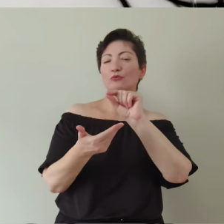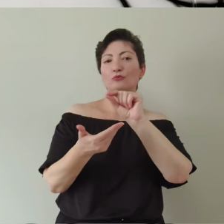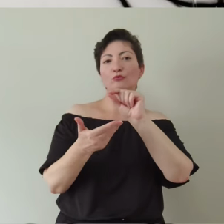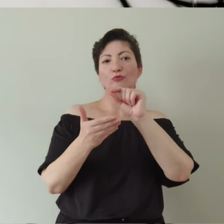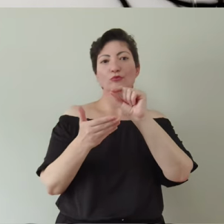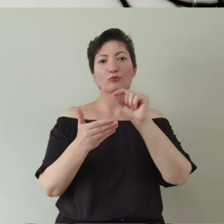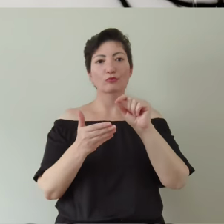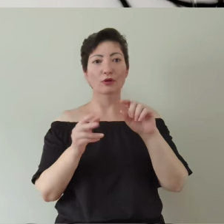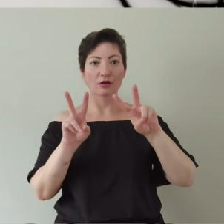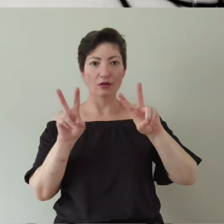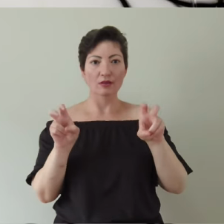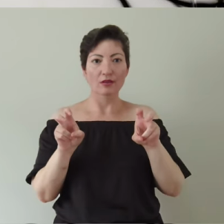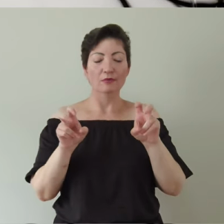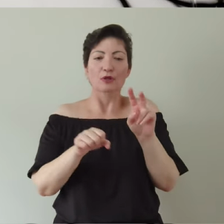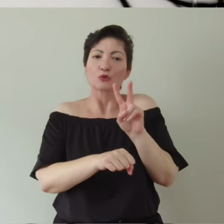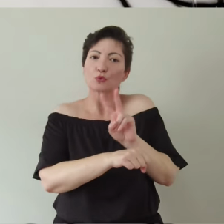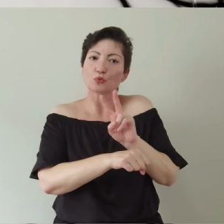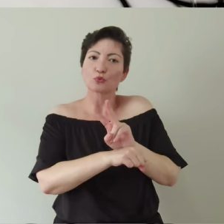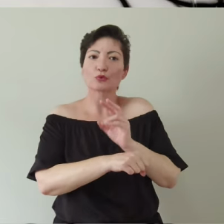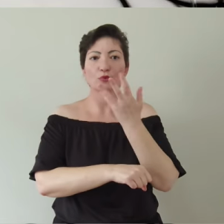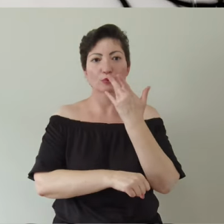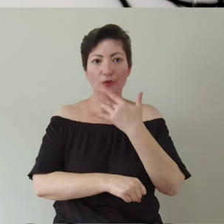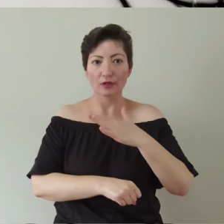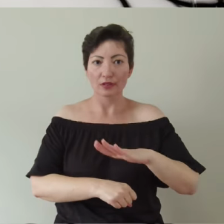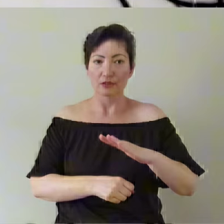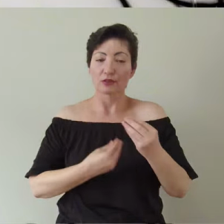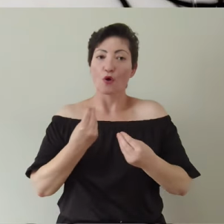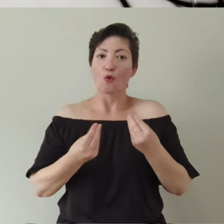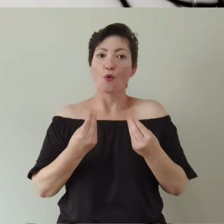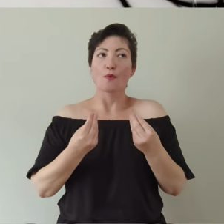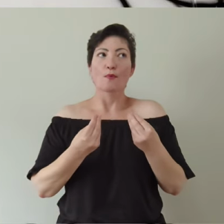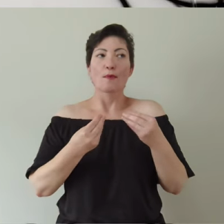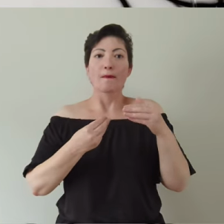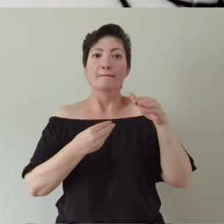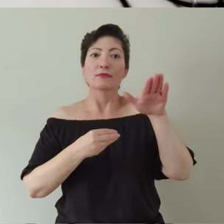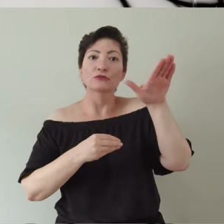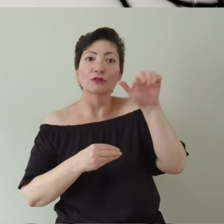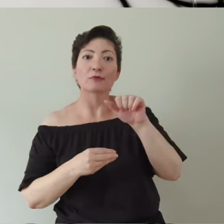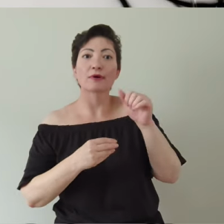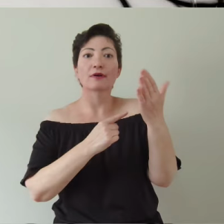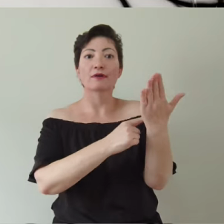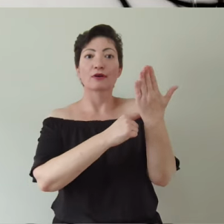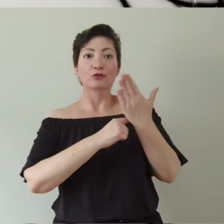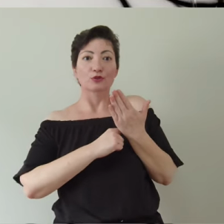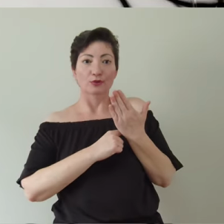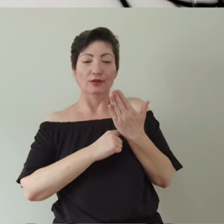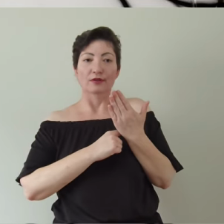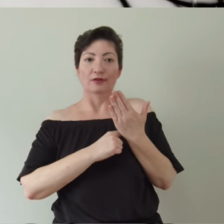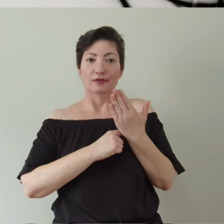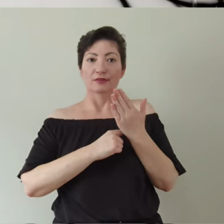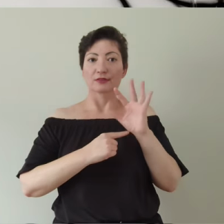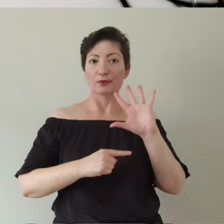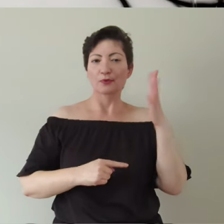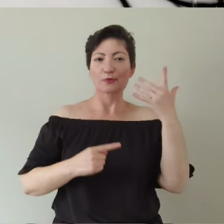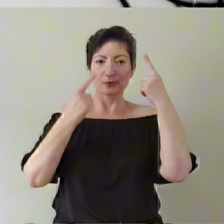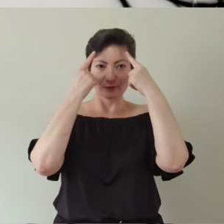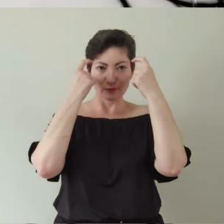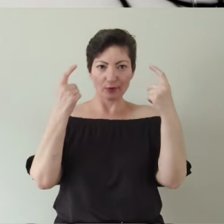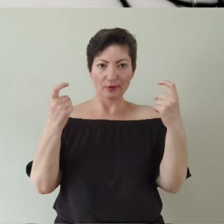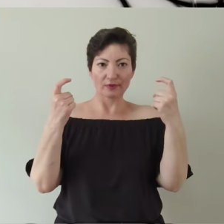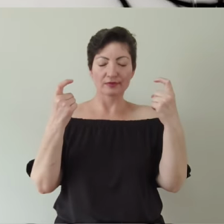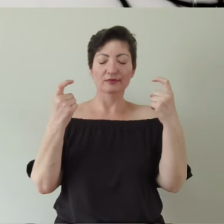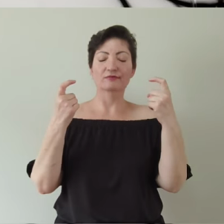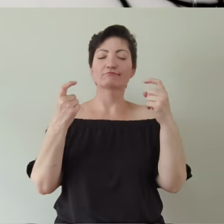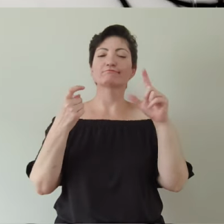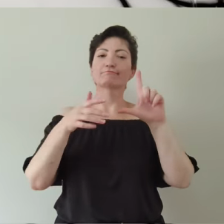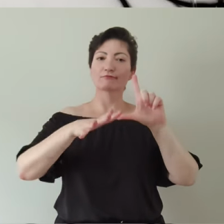criança, as formas da criança pedir ajuda em situações de violência. Então esse é um espetáculo também que